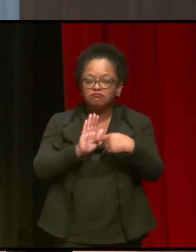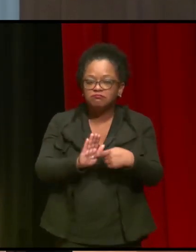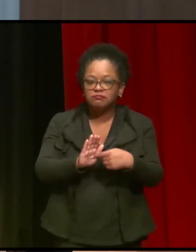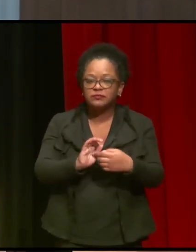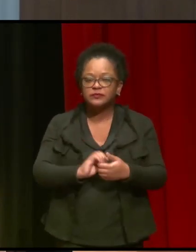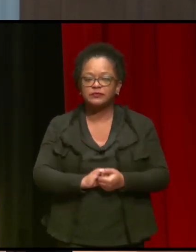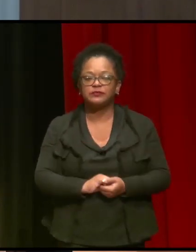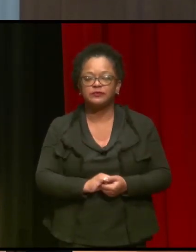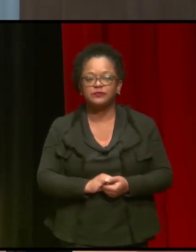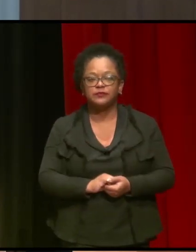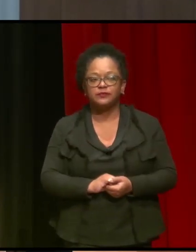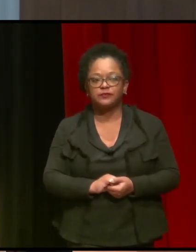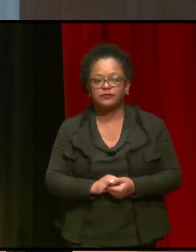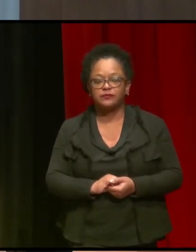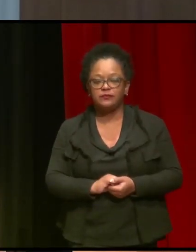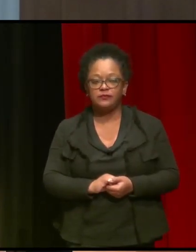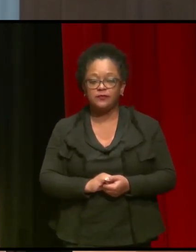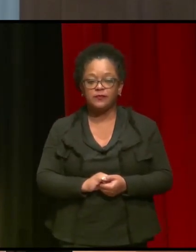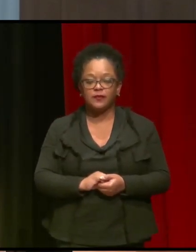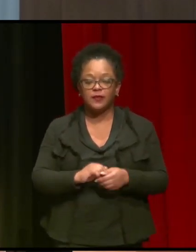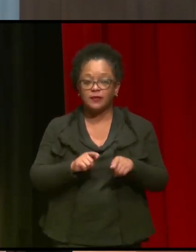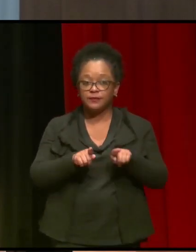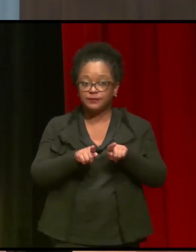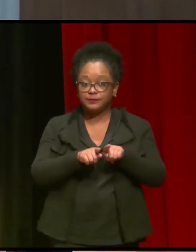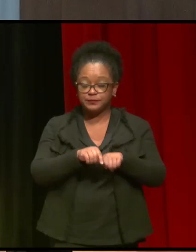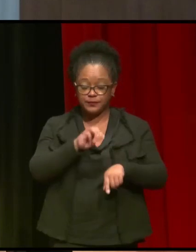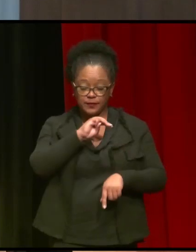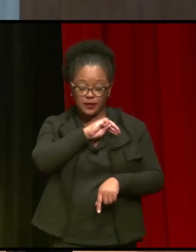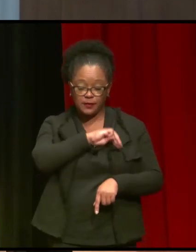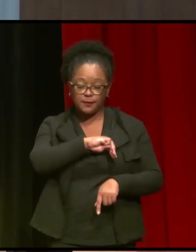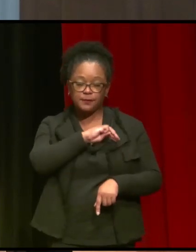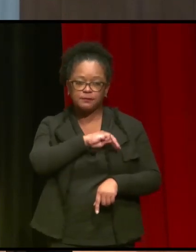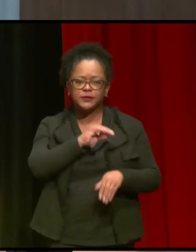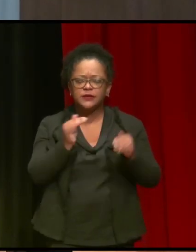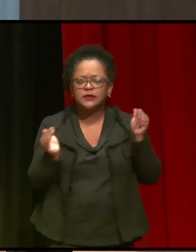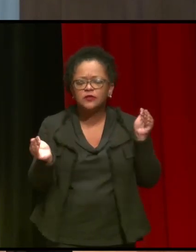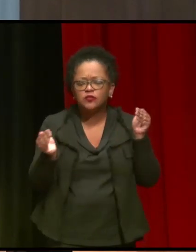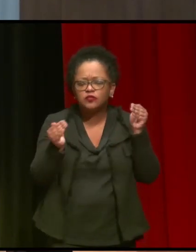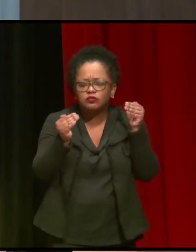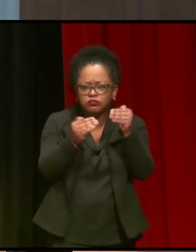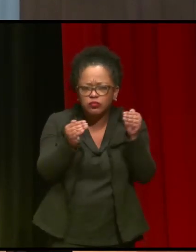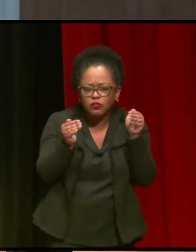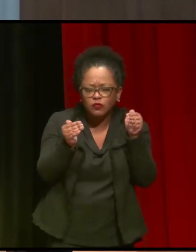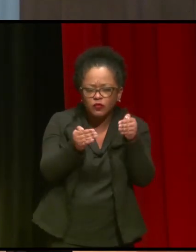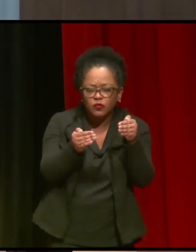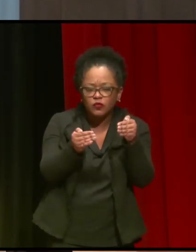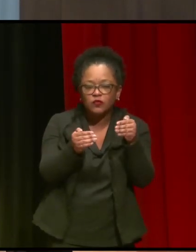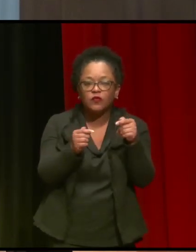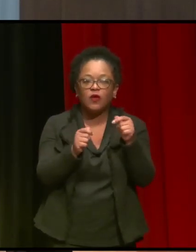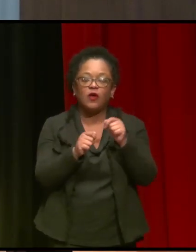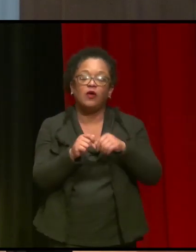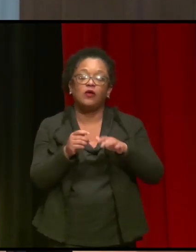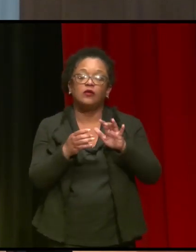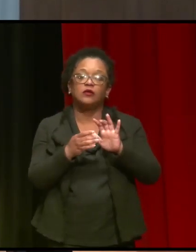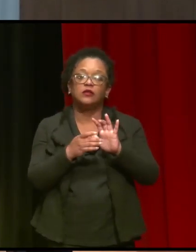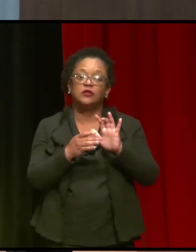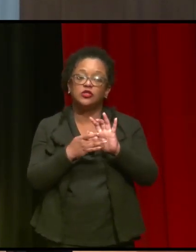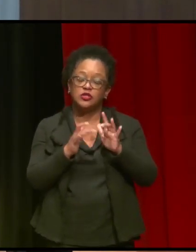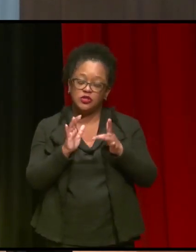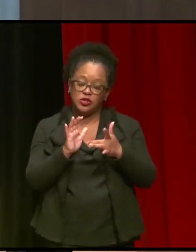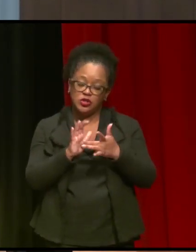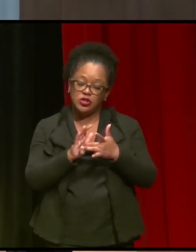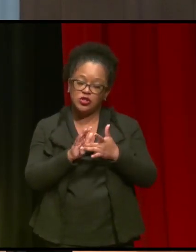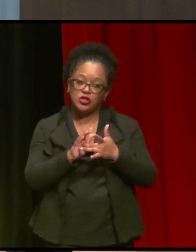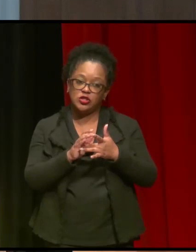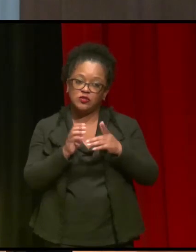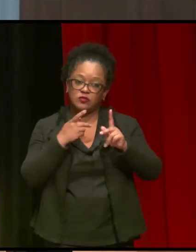ensino, tá? Então Mateus enfatiza que Jesus trabalhava com palavra e ação, e ele veio para fazer o quê? Ele